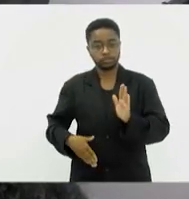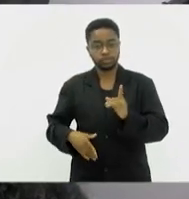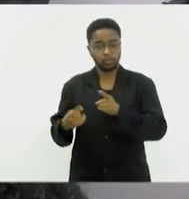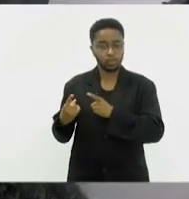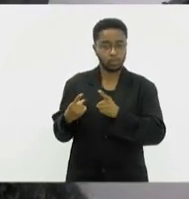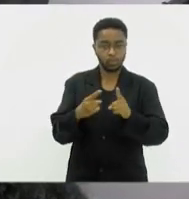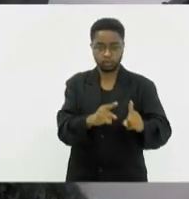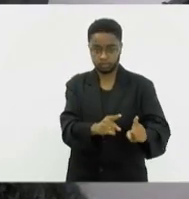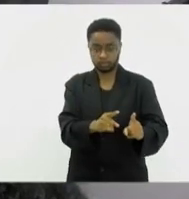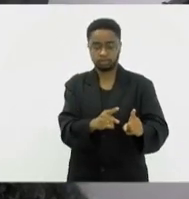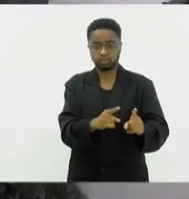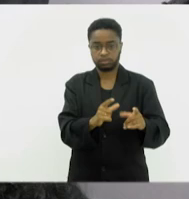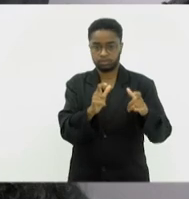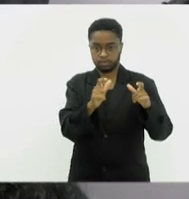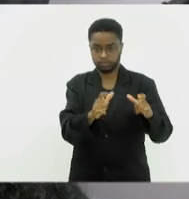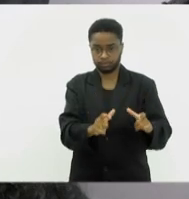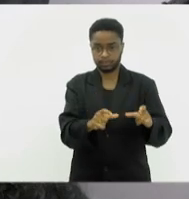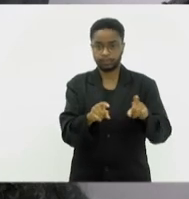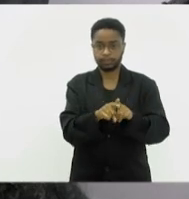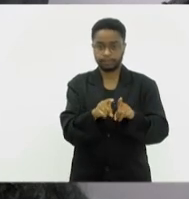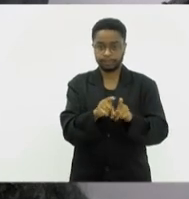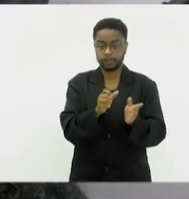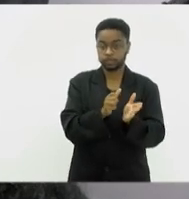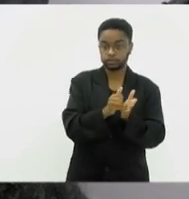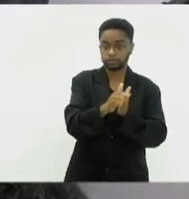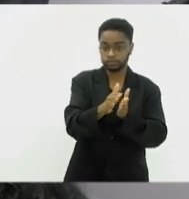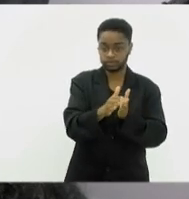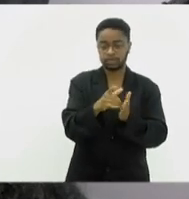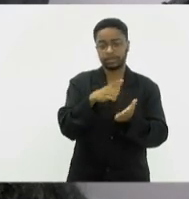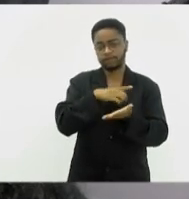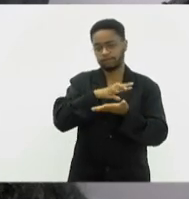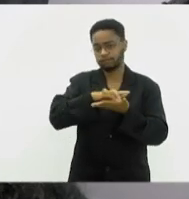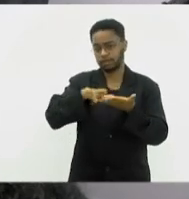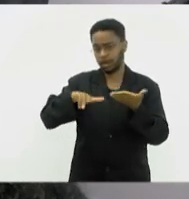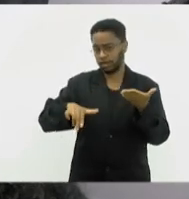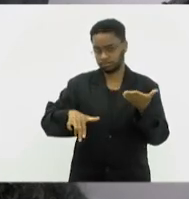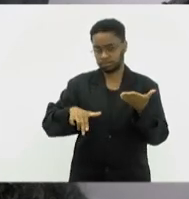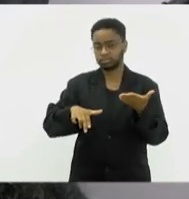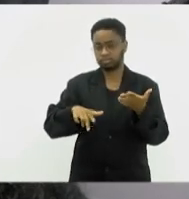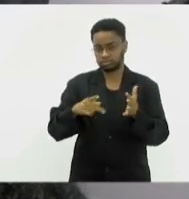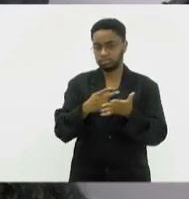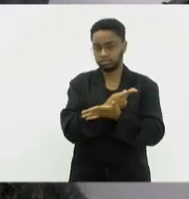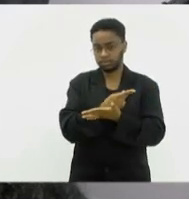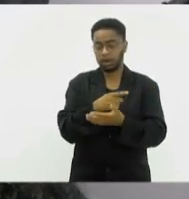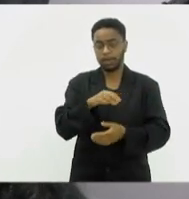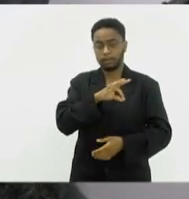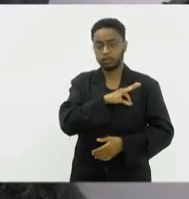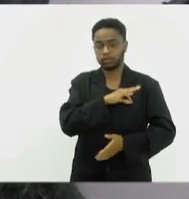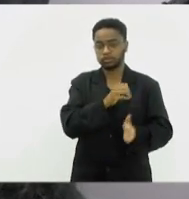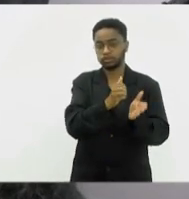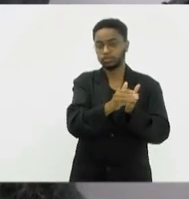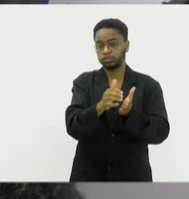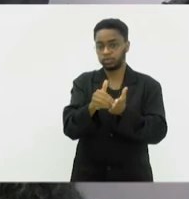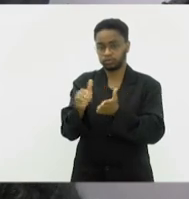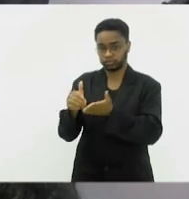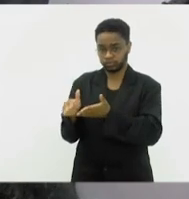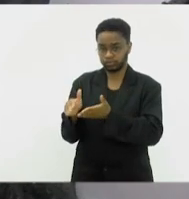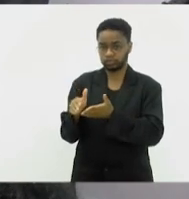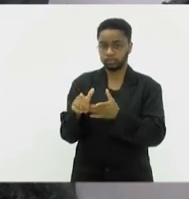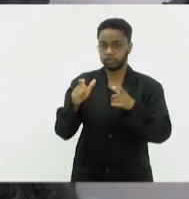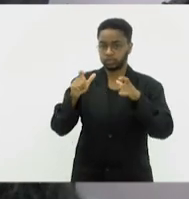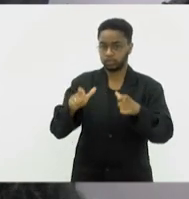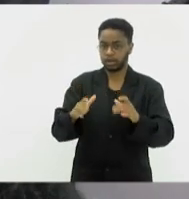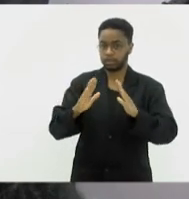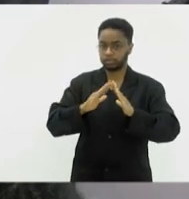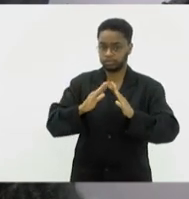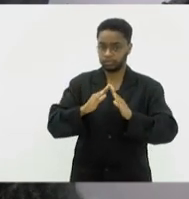vagabundos daquela localidade, inclusive com a expulsão, que a gente tem vários casos, deputada Alain, de policiais sendo expulsos das suas residências,